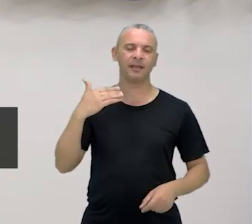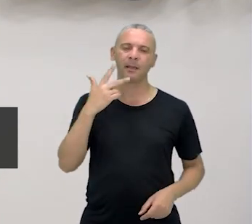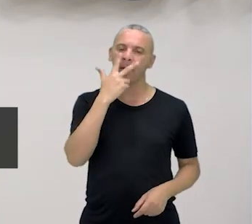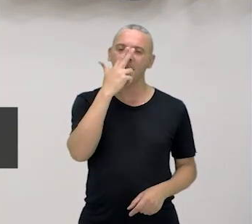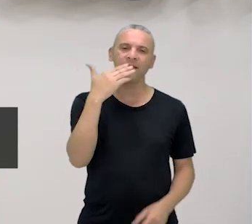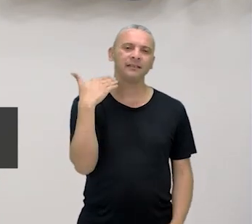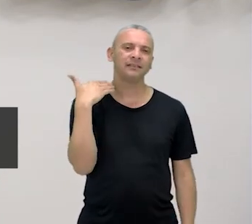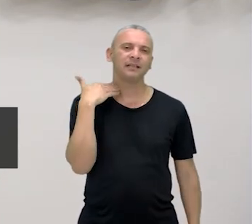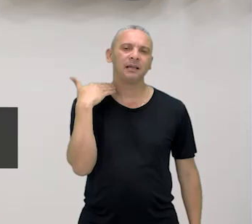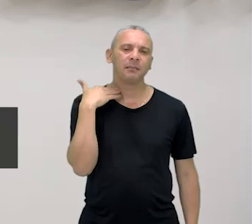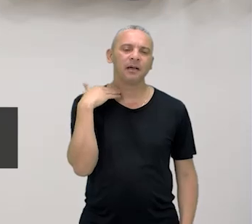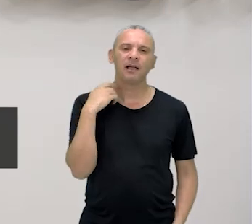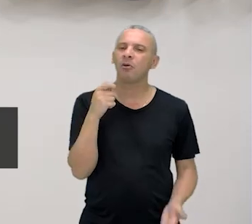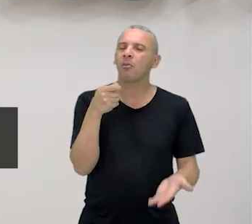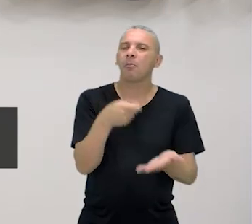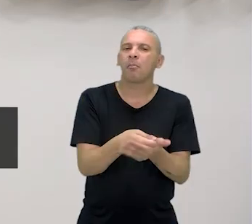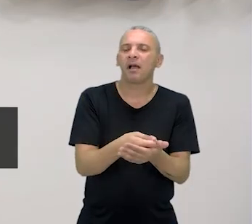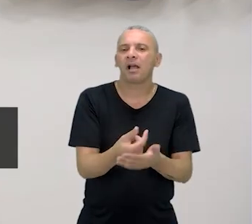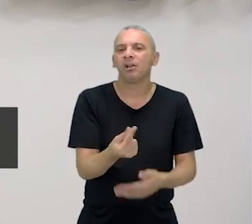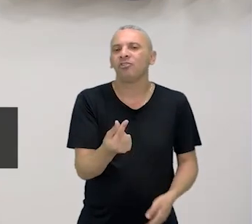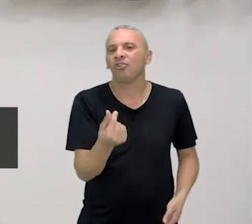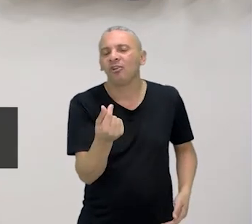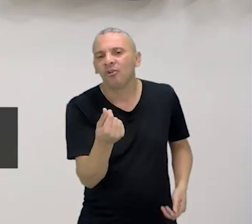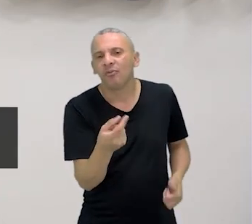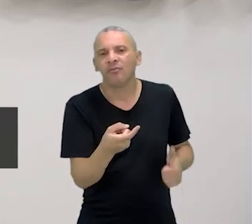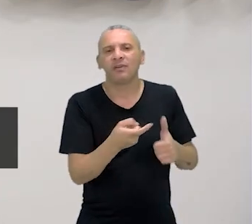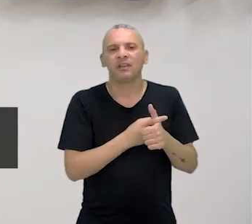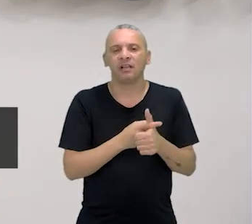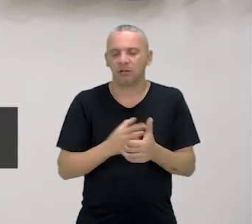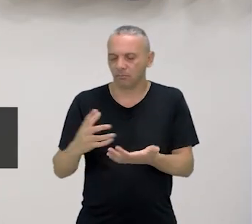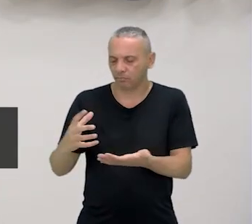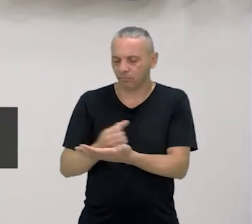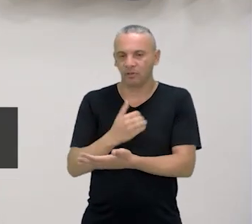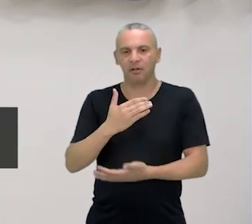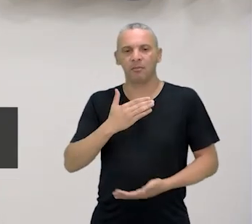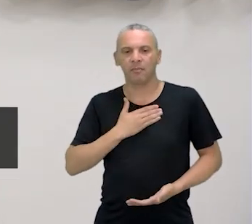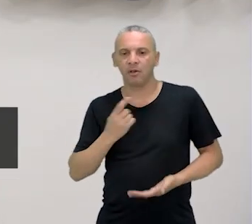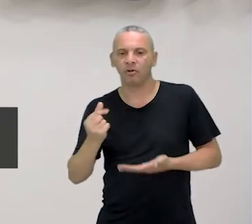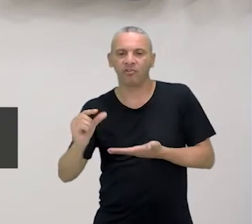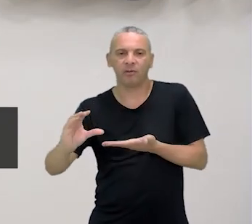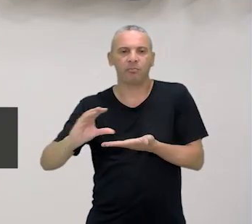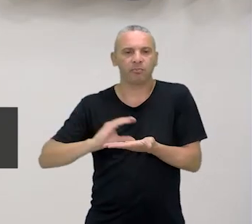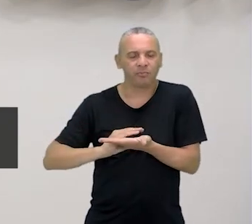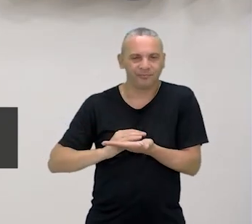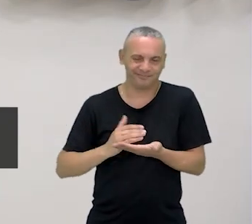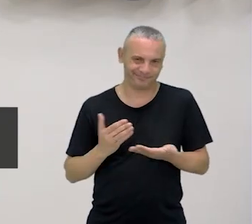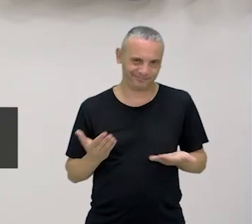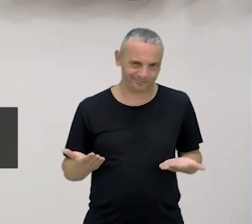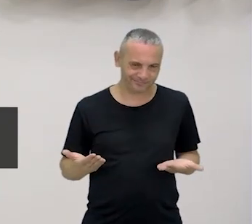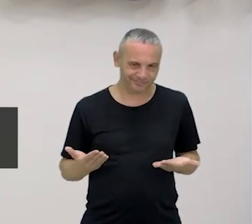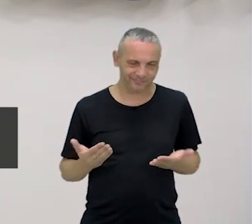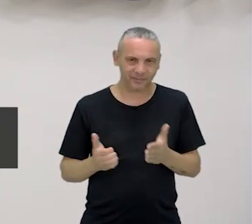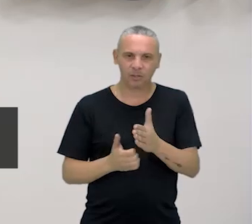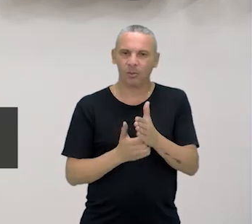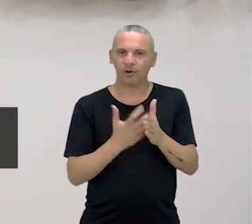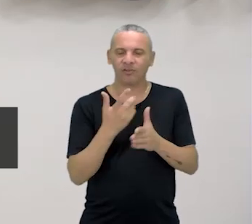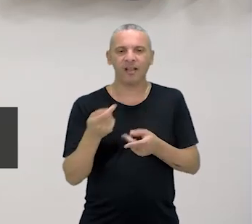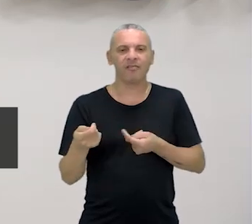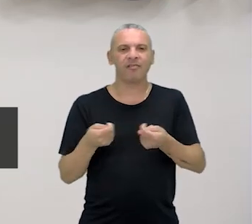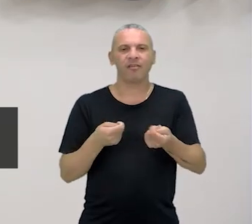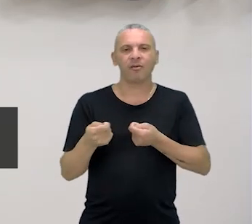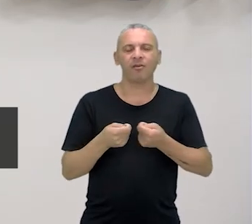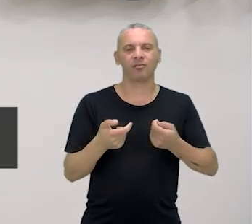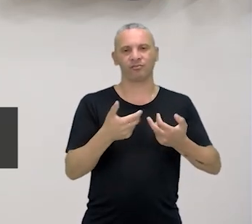né, quitar uma dívida, ter posse de algo, resgatar um valor, a quantificação de um negócio, preço,